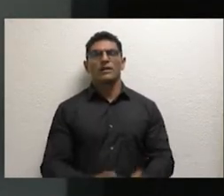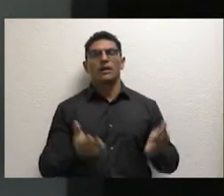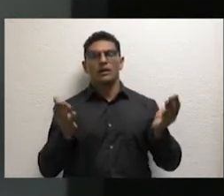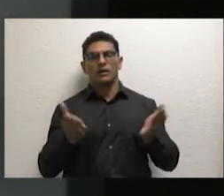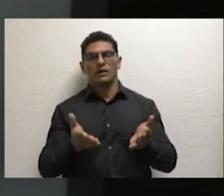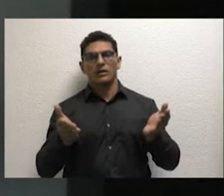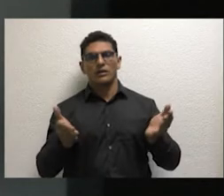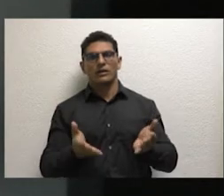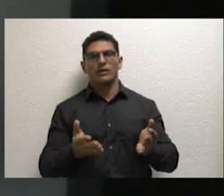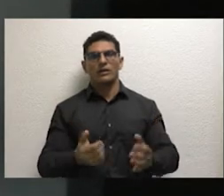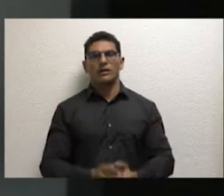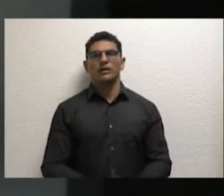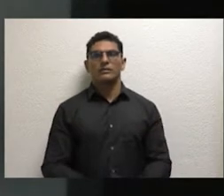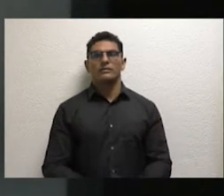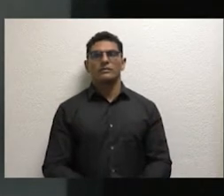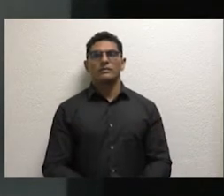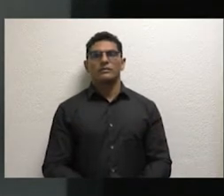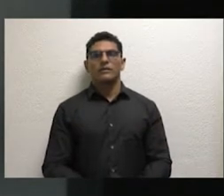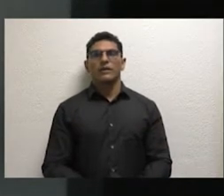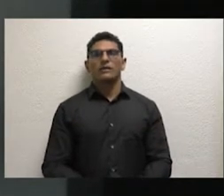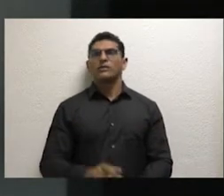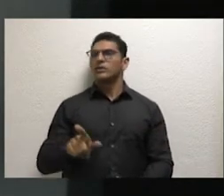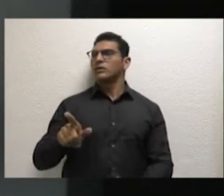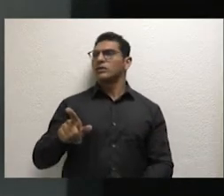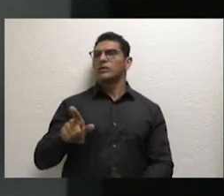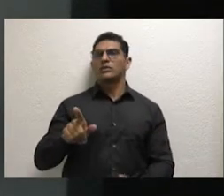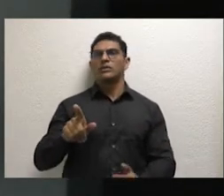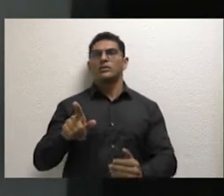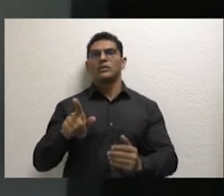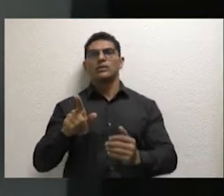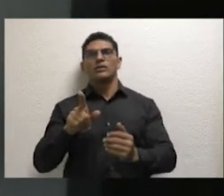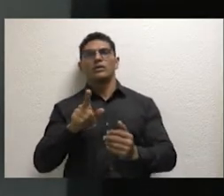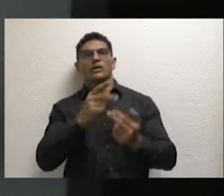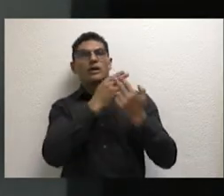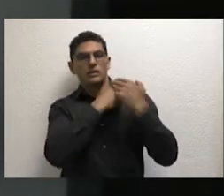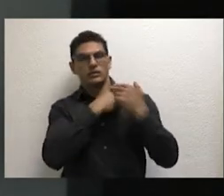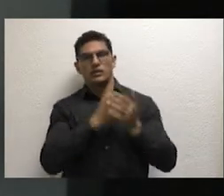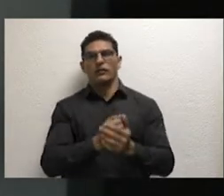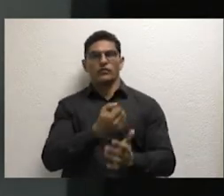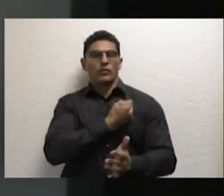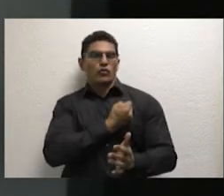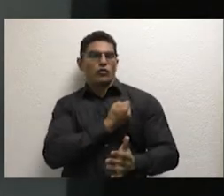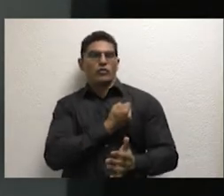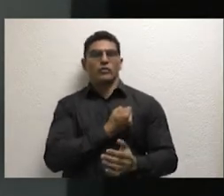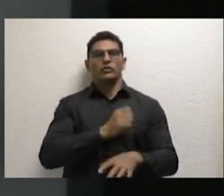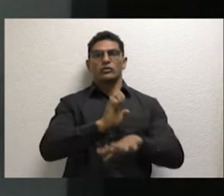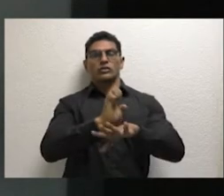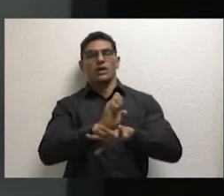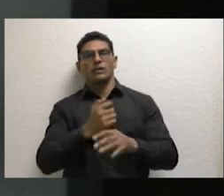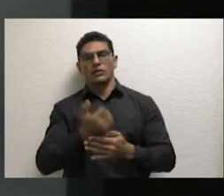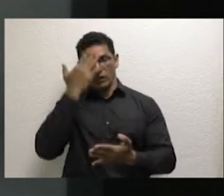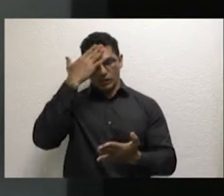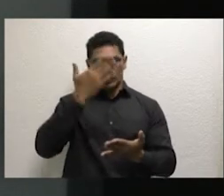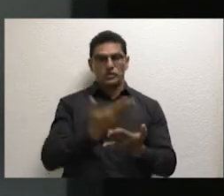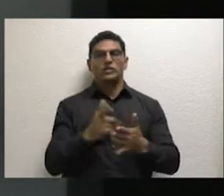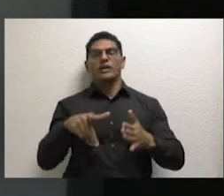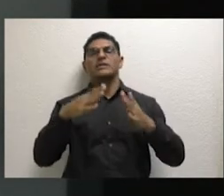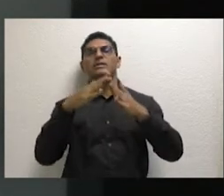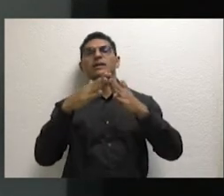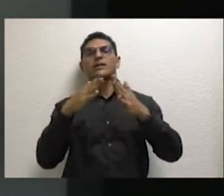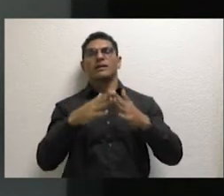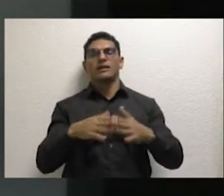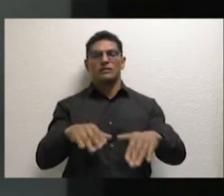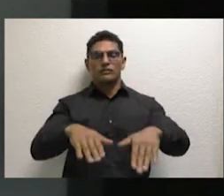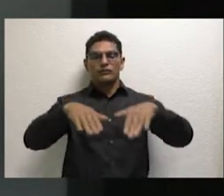um dos representantes falar sobre os números do estado acreditem esta casa o